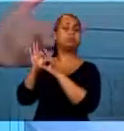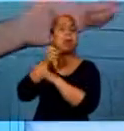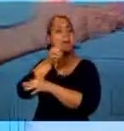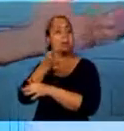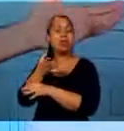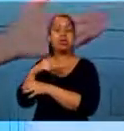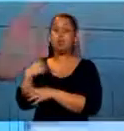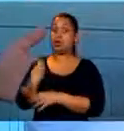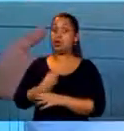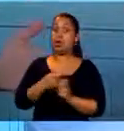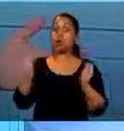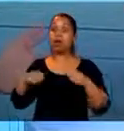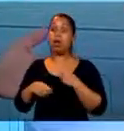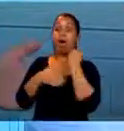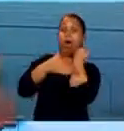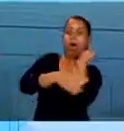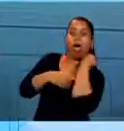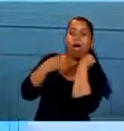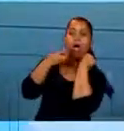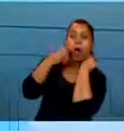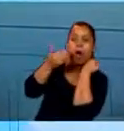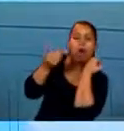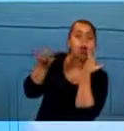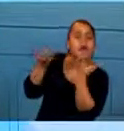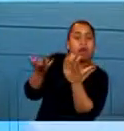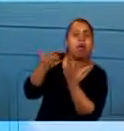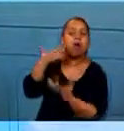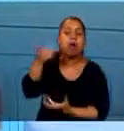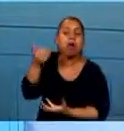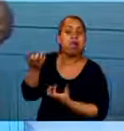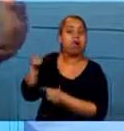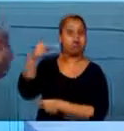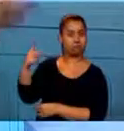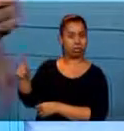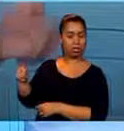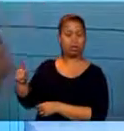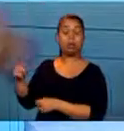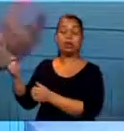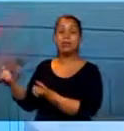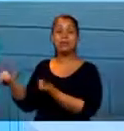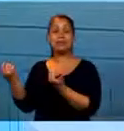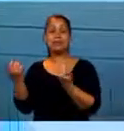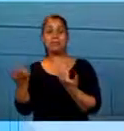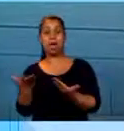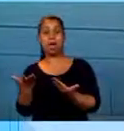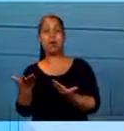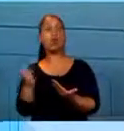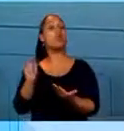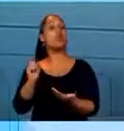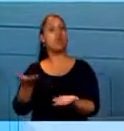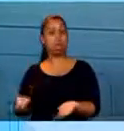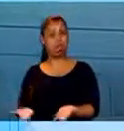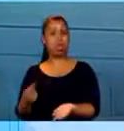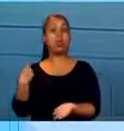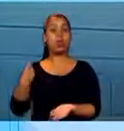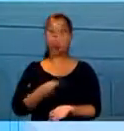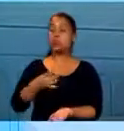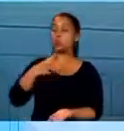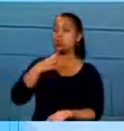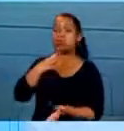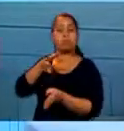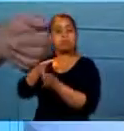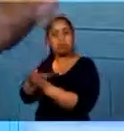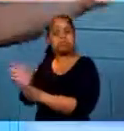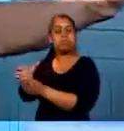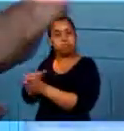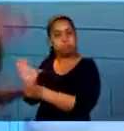a gente só pode invejar esse trabalho e dar um pouquinho do nosso conhecimento.